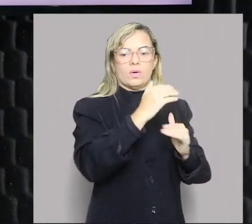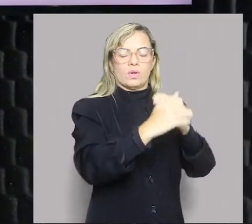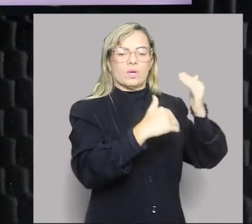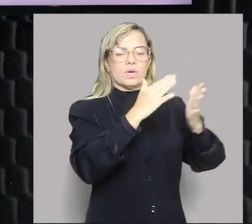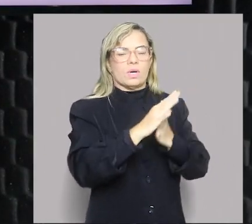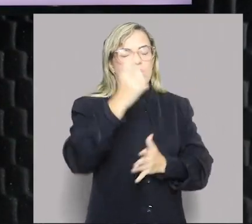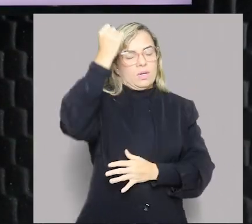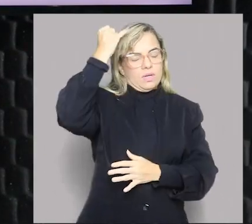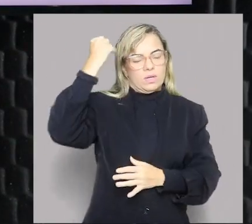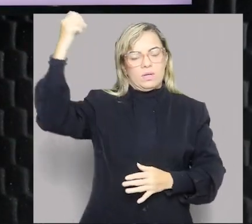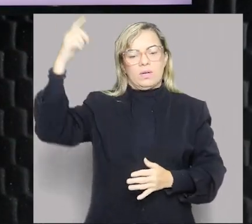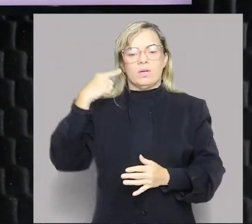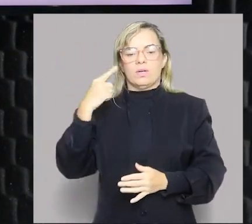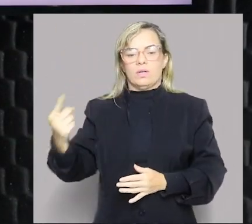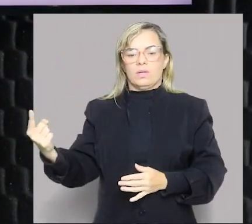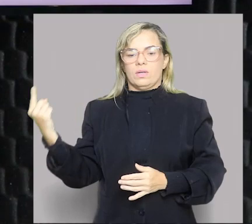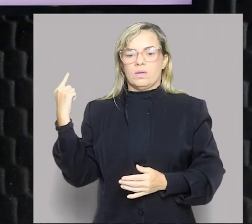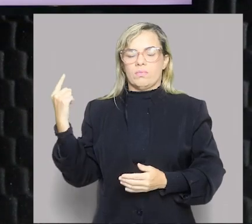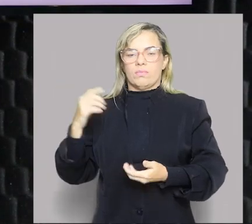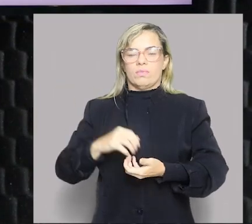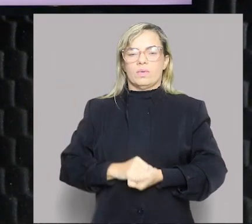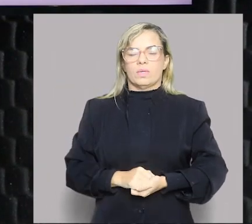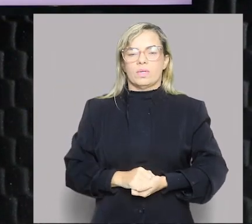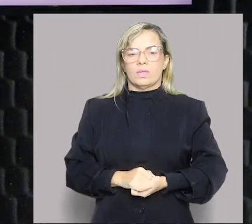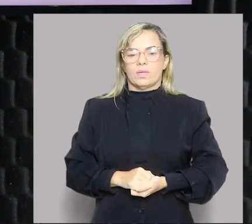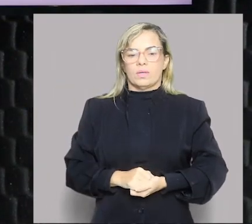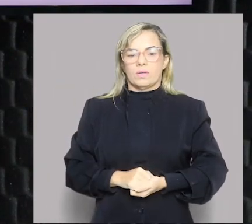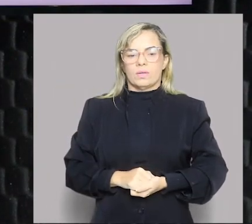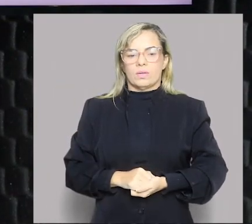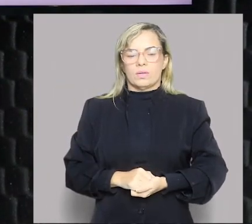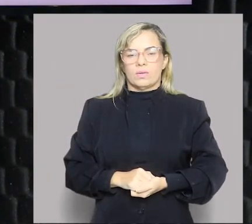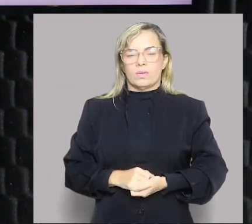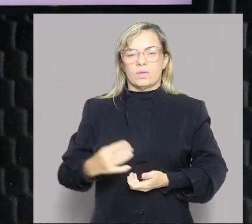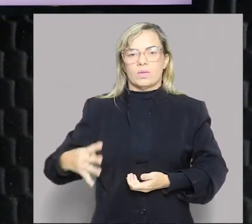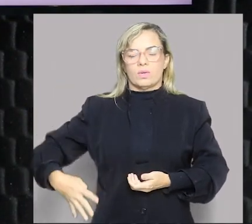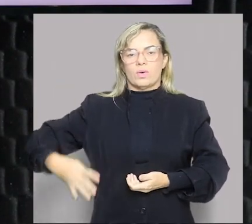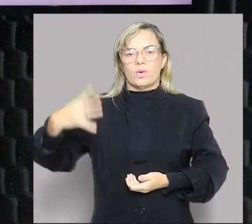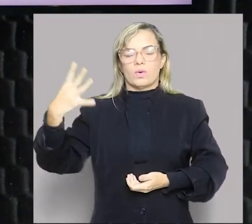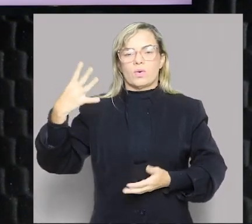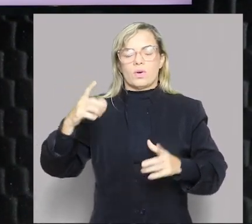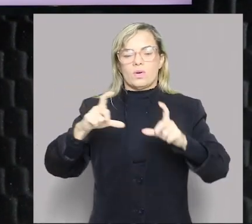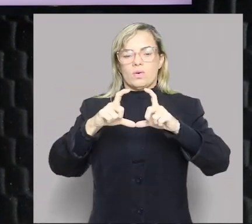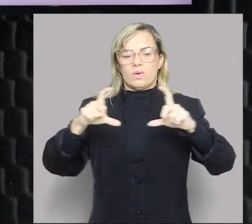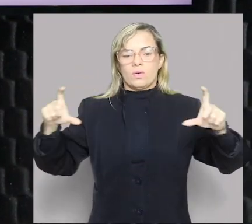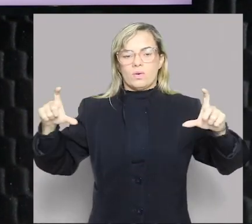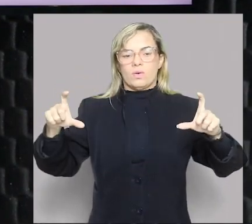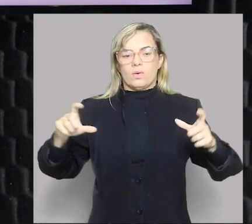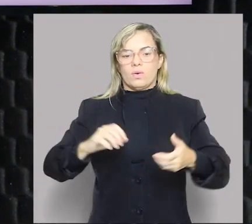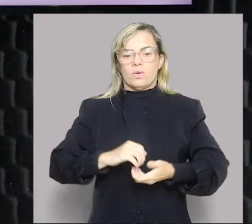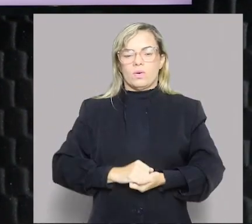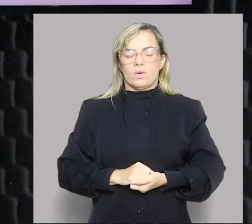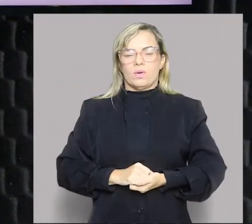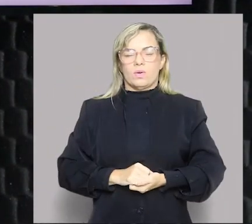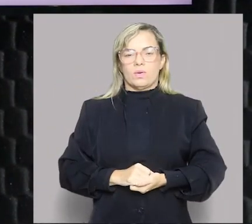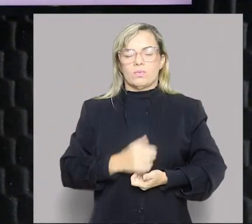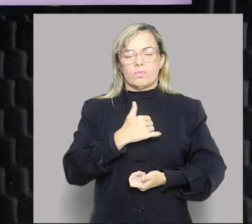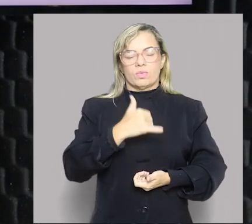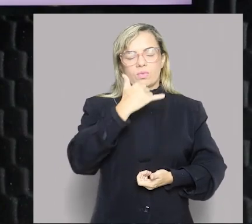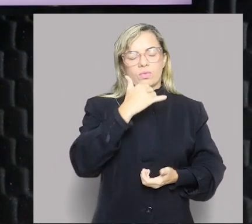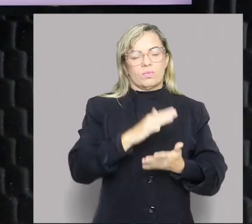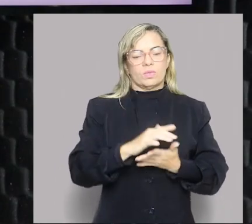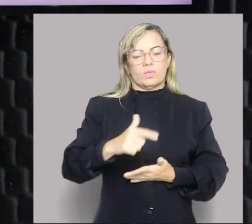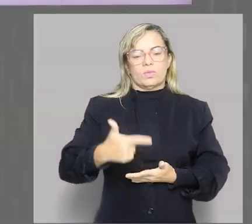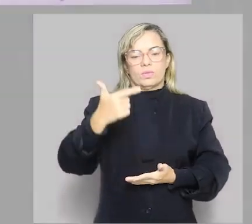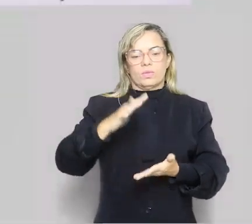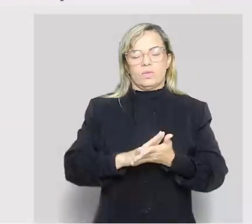vamos encontrar a partir do quarto parágrafo, né? Do segundo parágrafo, que